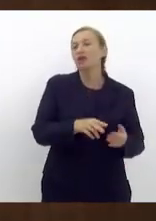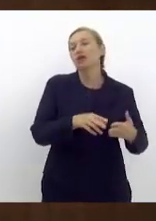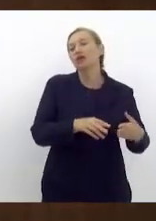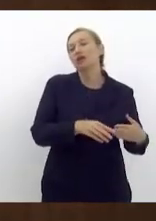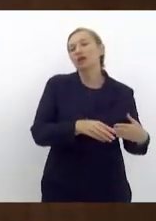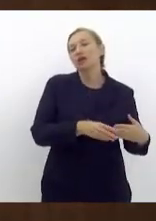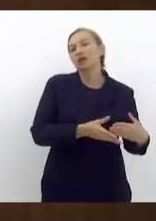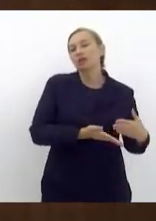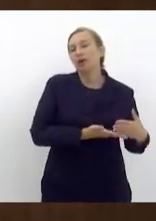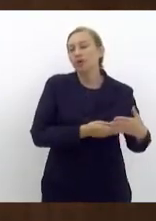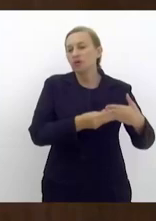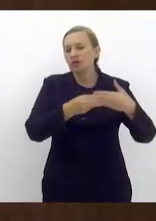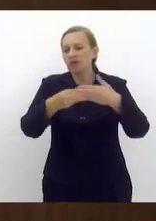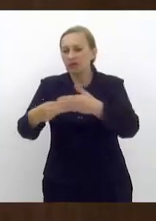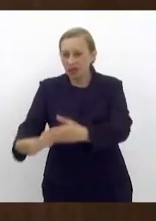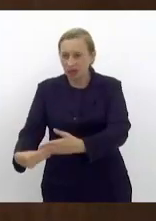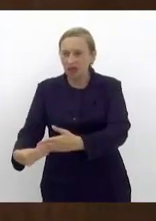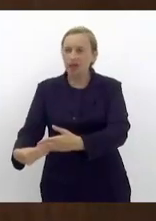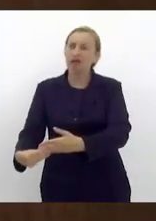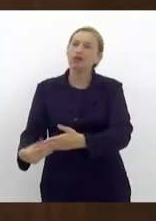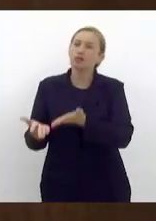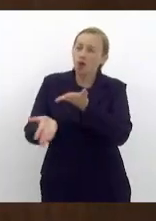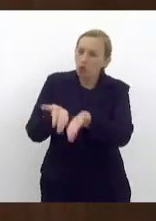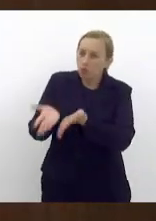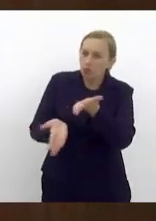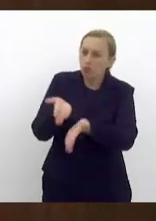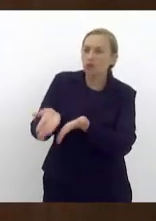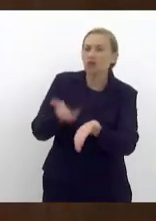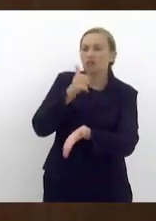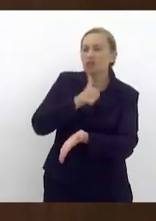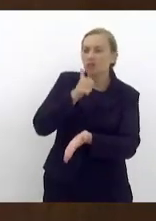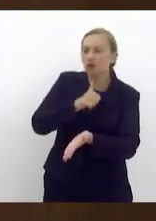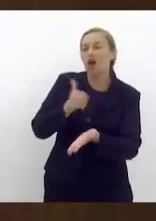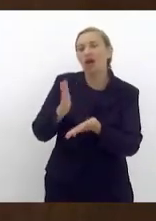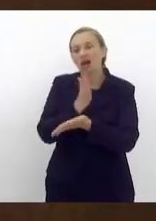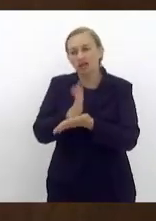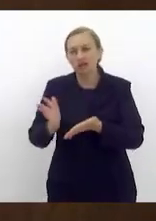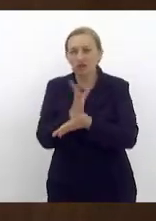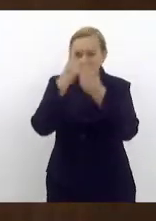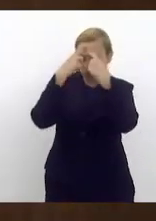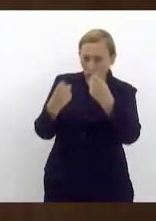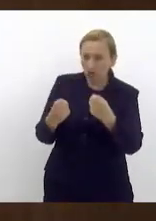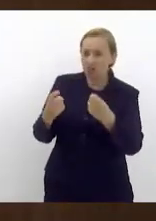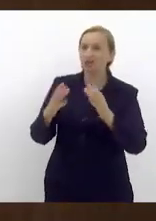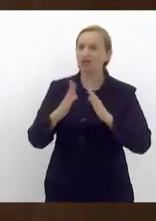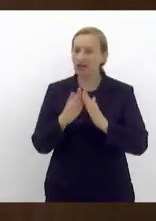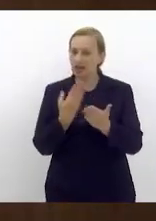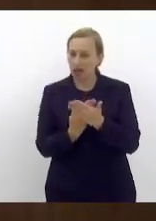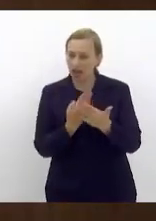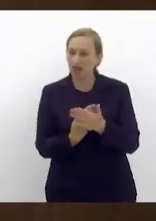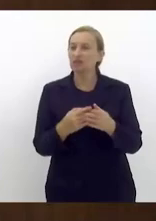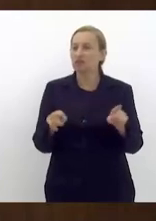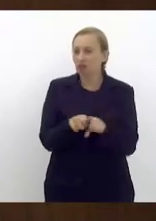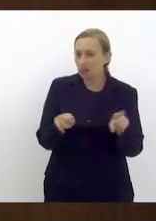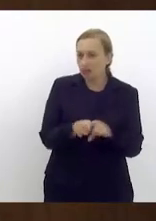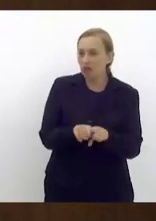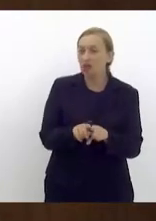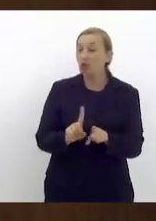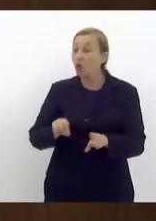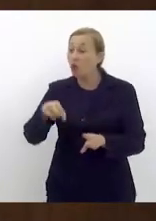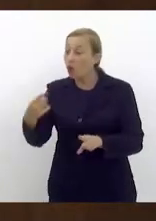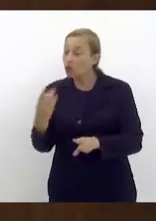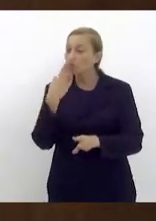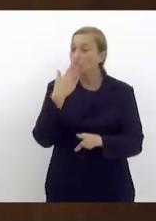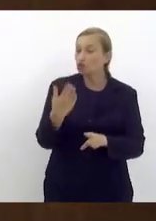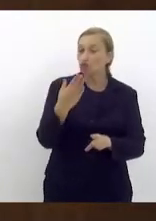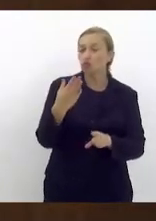para o cuidado dessa mulher, que muitas vezes a violência doméstica também é trajada, né, de outros tipos